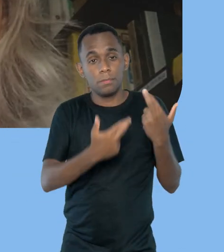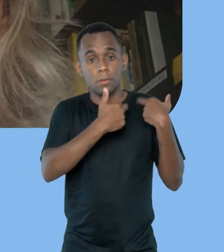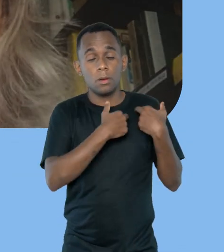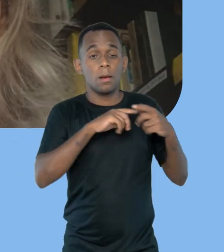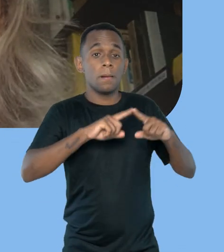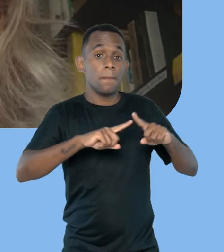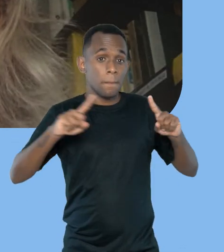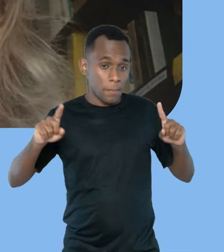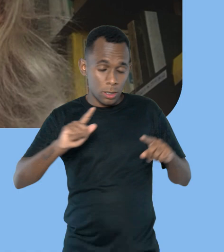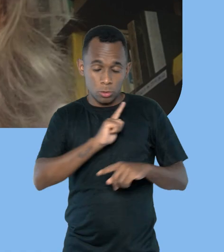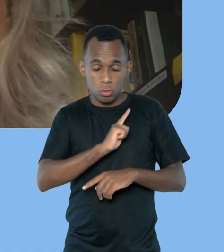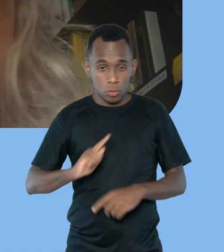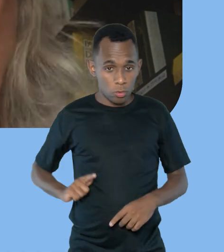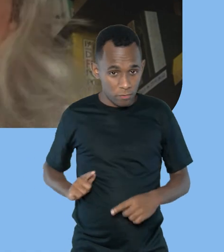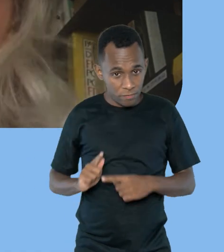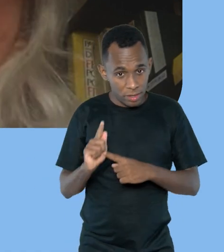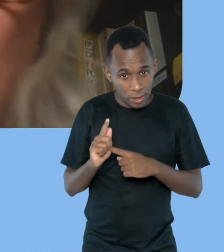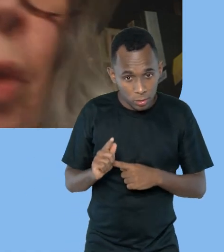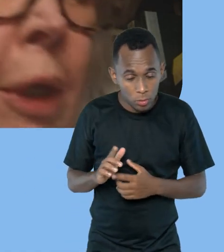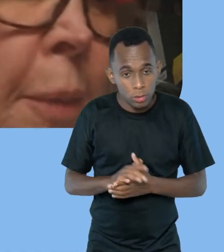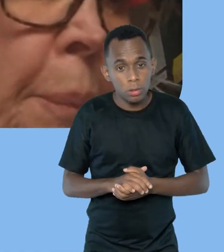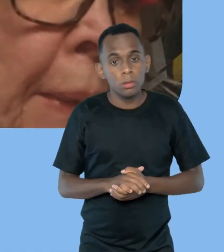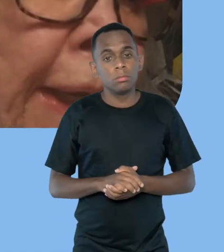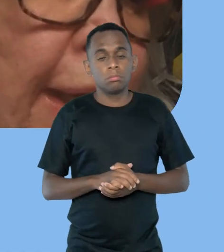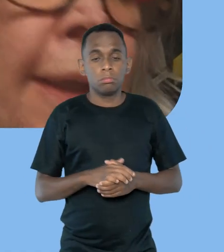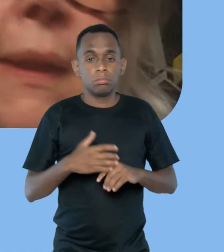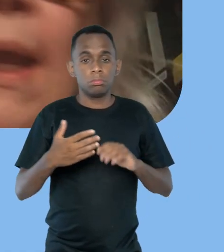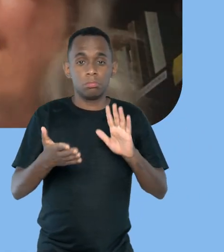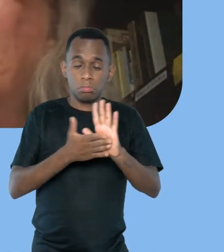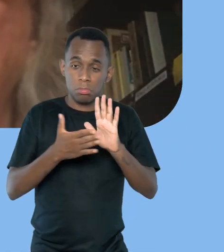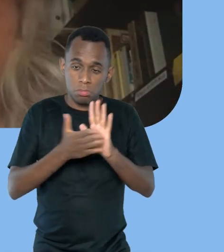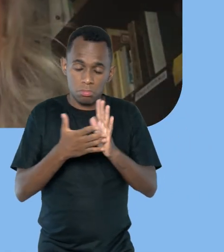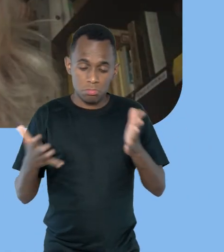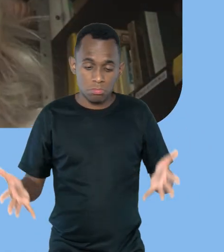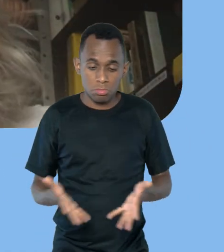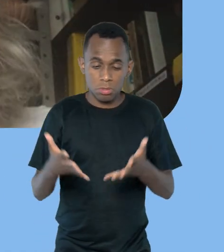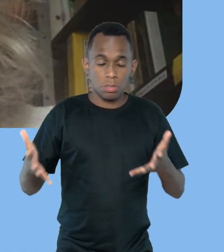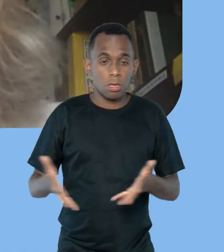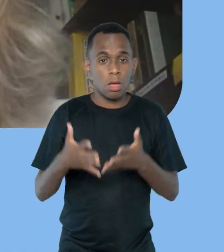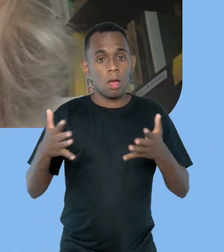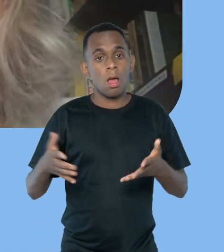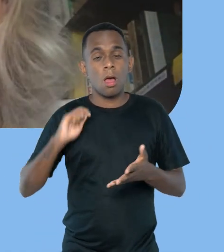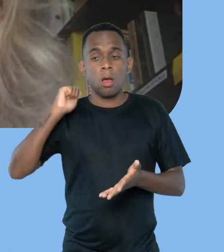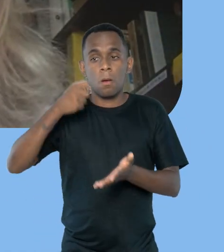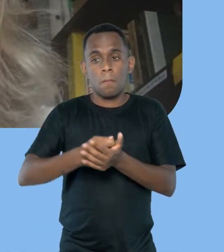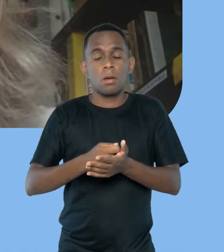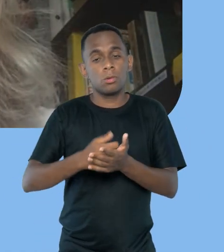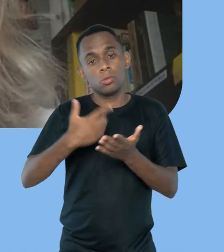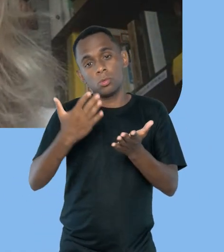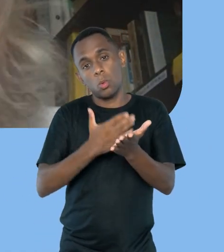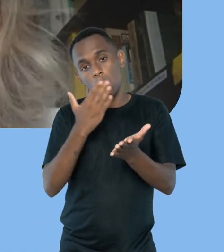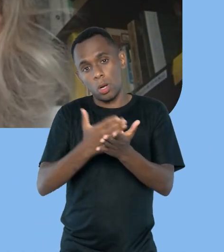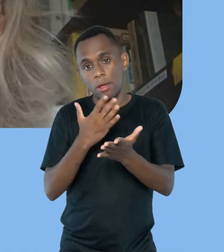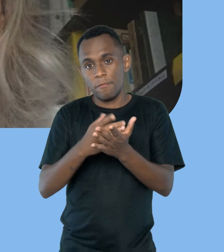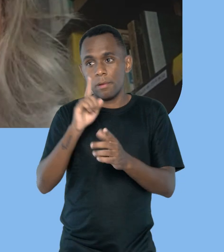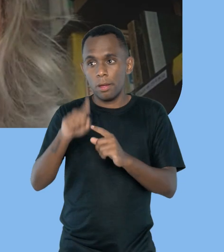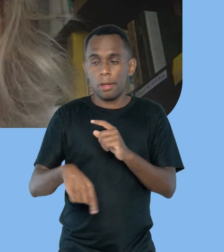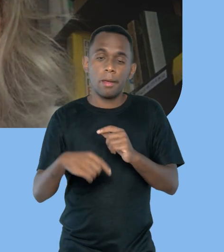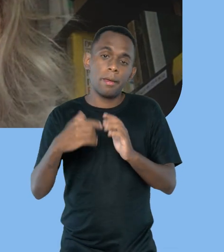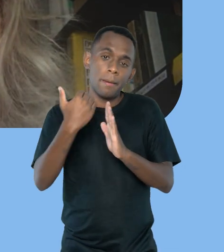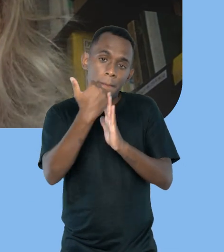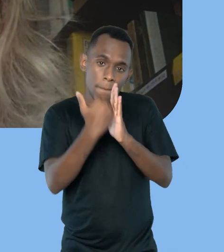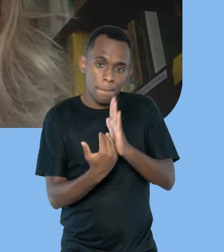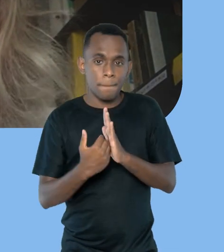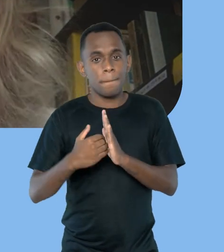do governo, do programa PNLD, é exatamente que o valor mais